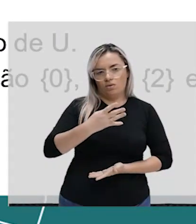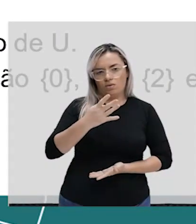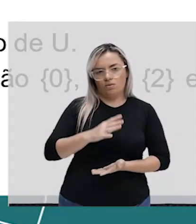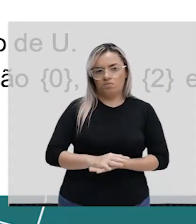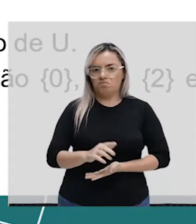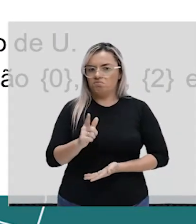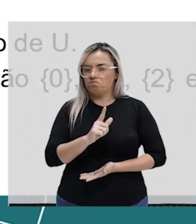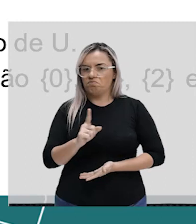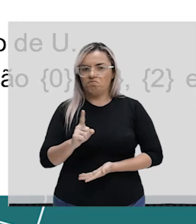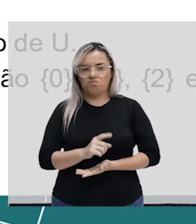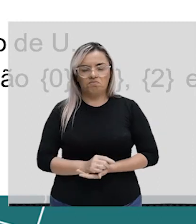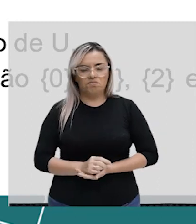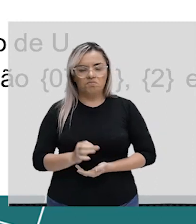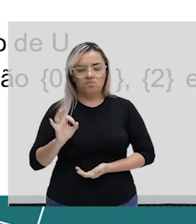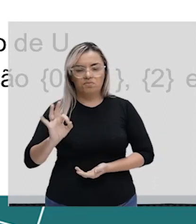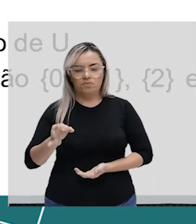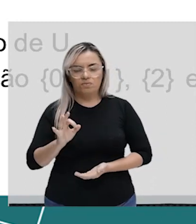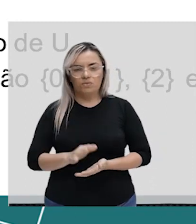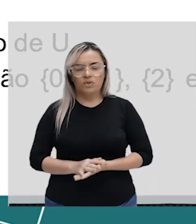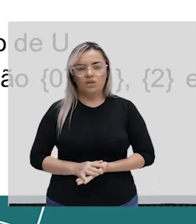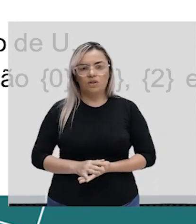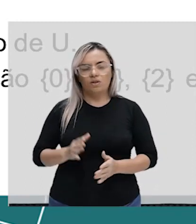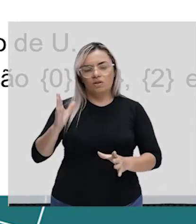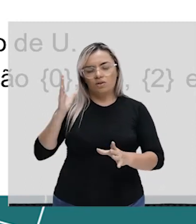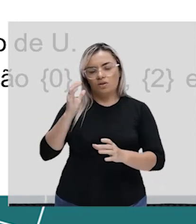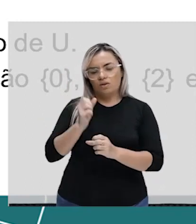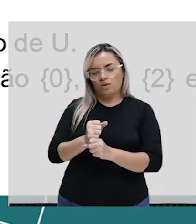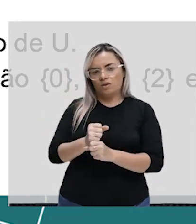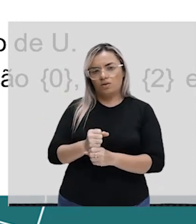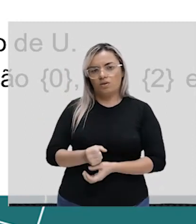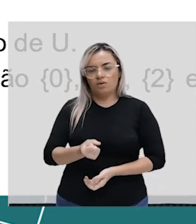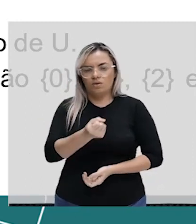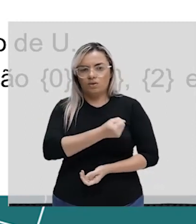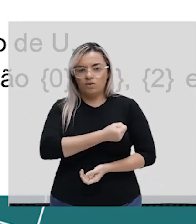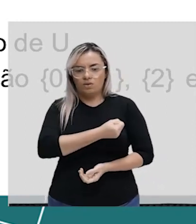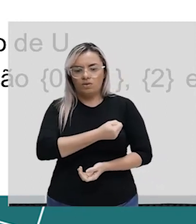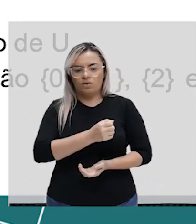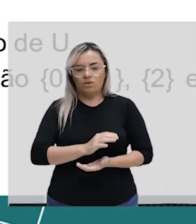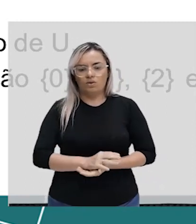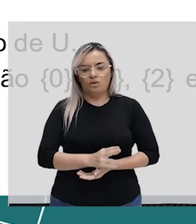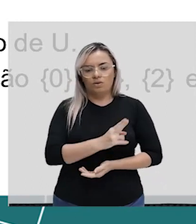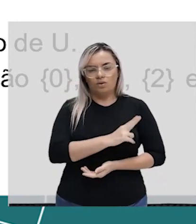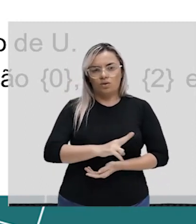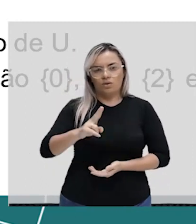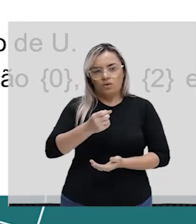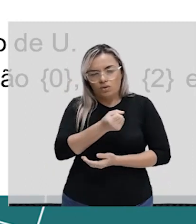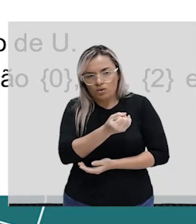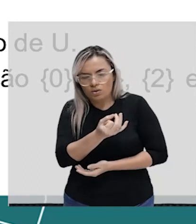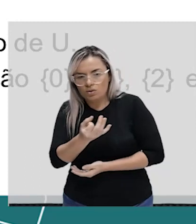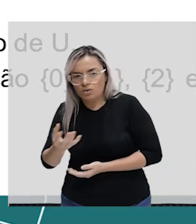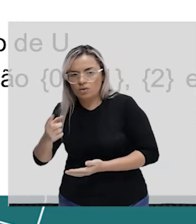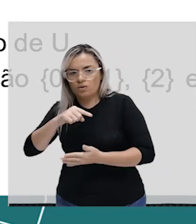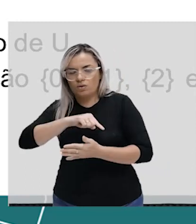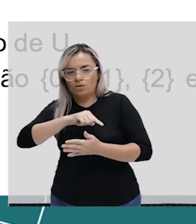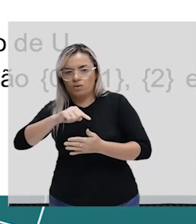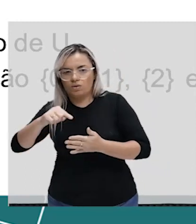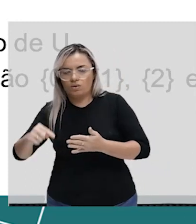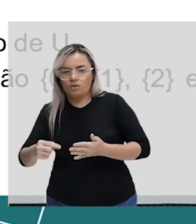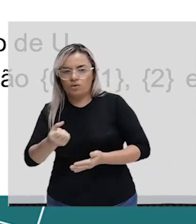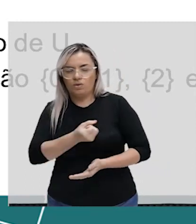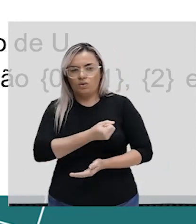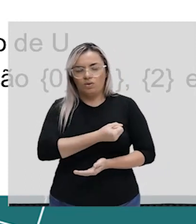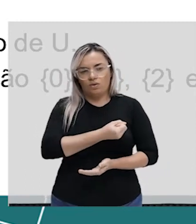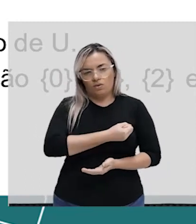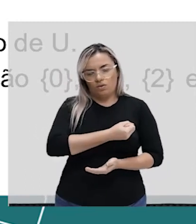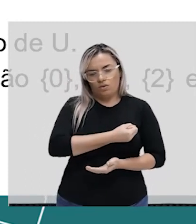certo para ela. Por quê? Porque quando eu calculo o número de U, ou seja, a quantidade de elementos, a quantidade do número